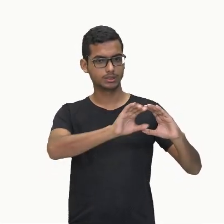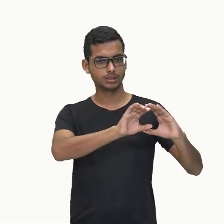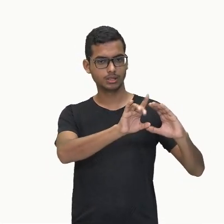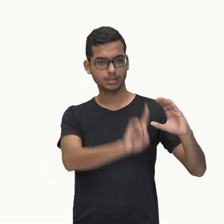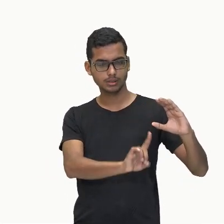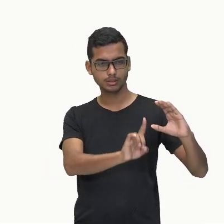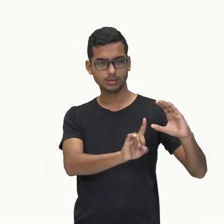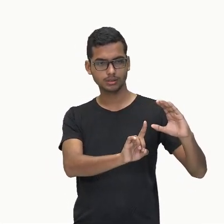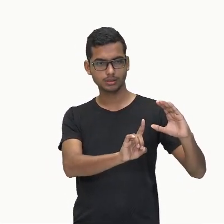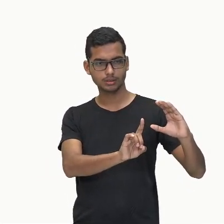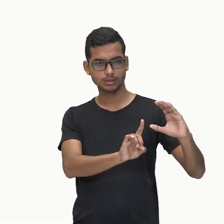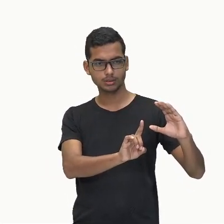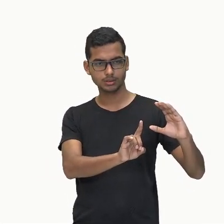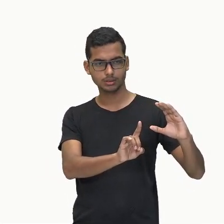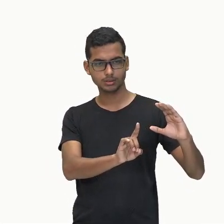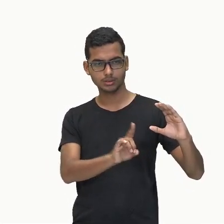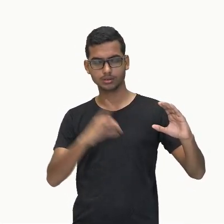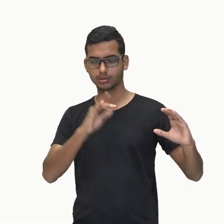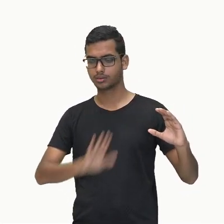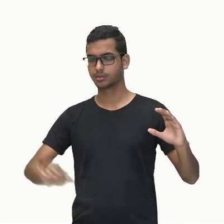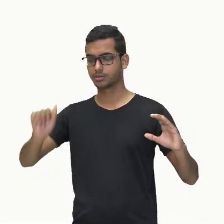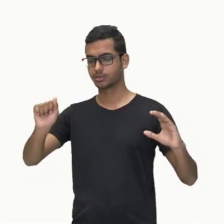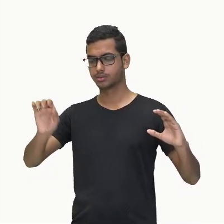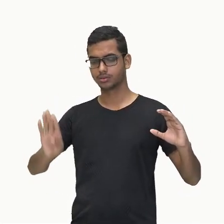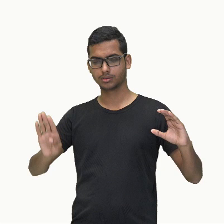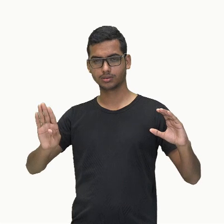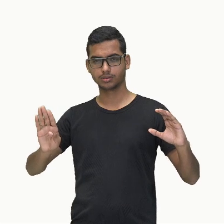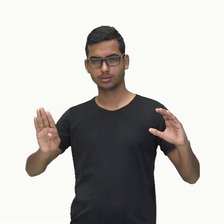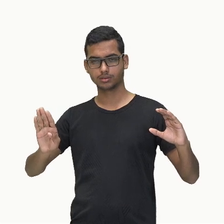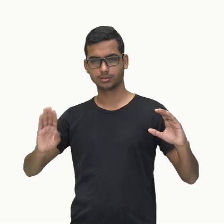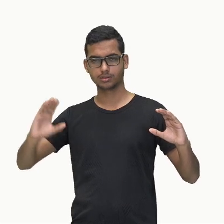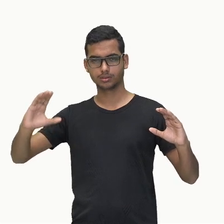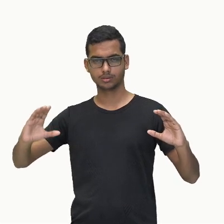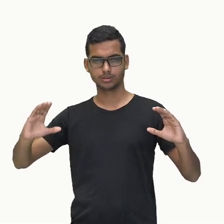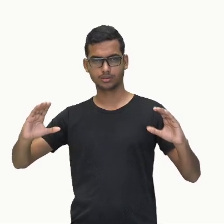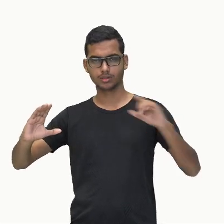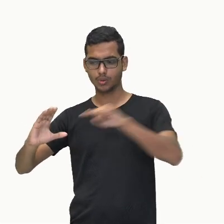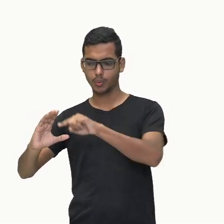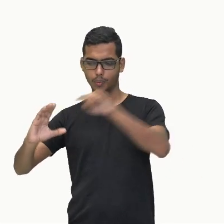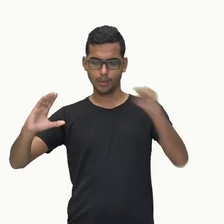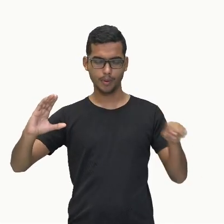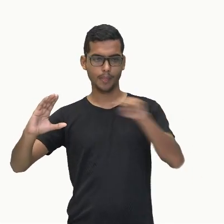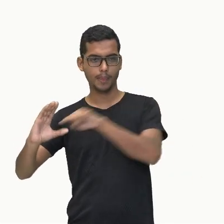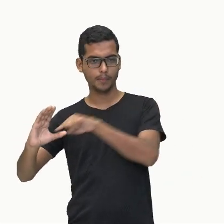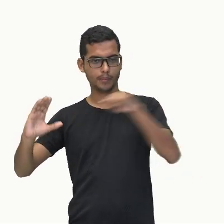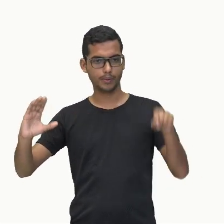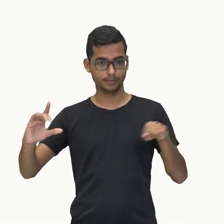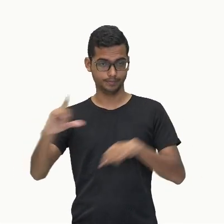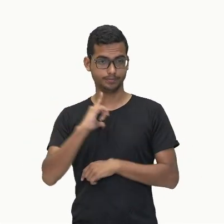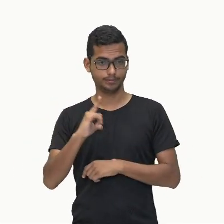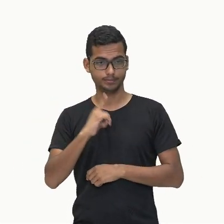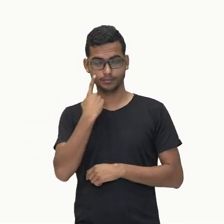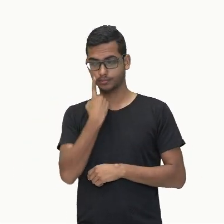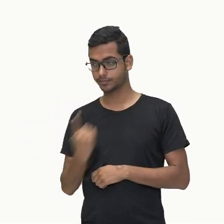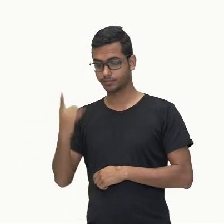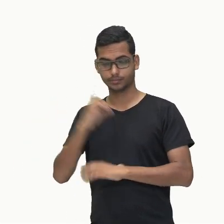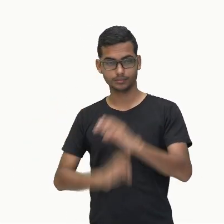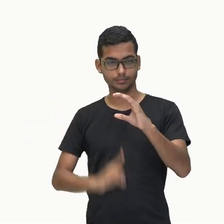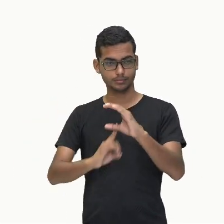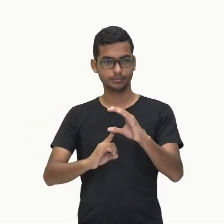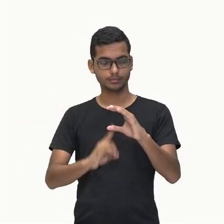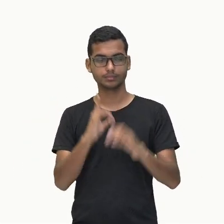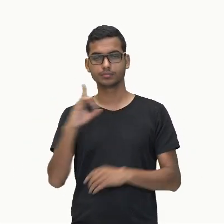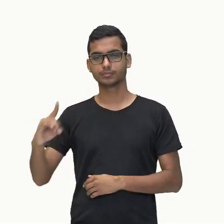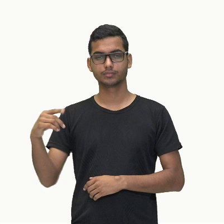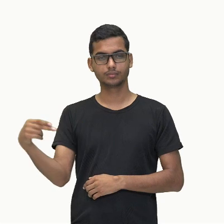função aqui são os elementos A e B. Então, temos o domínio são os elementos A e